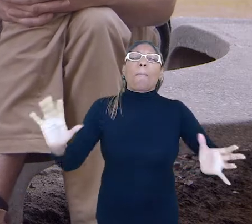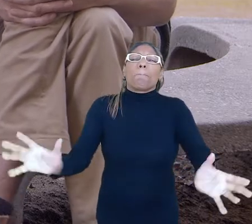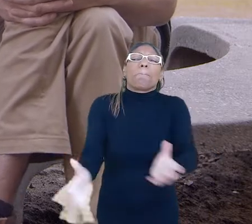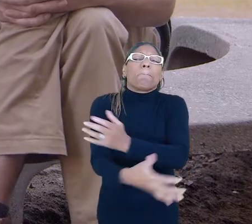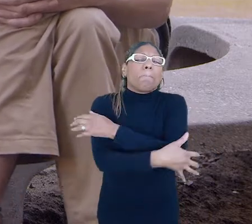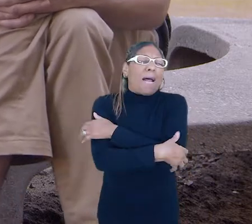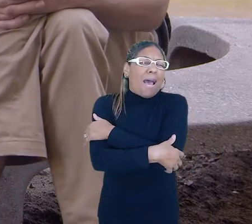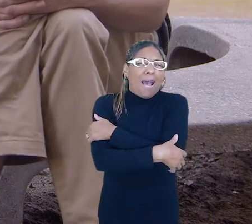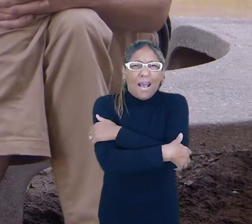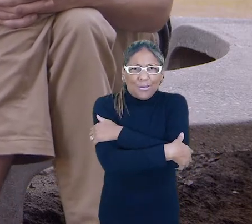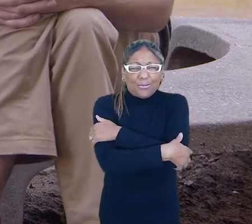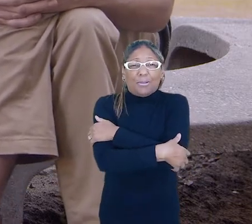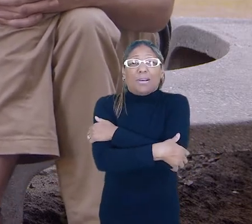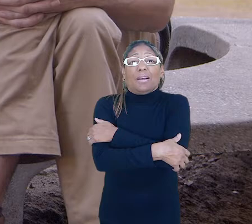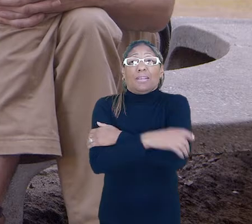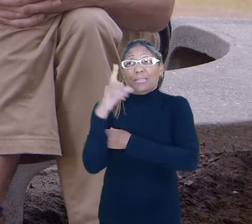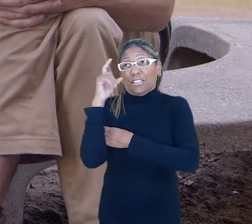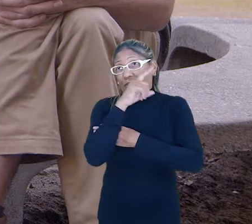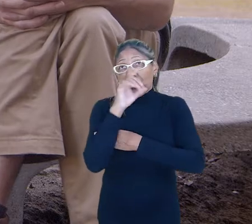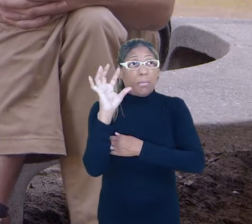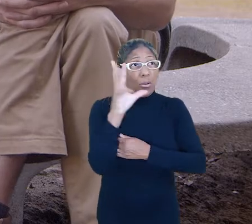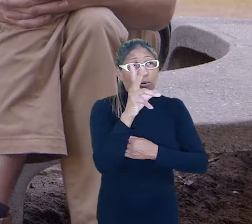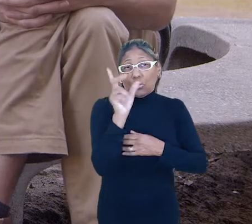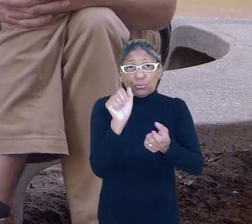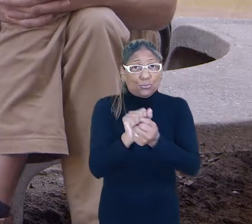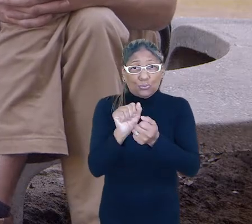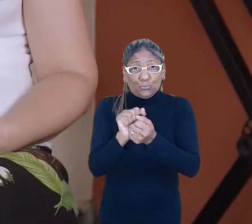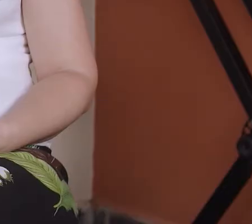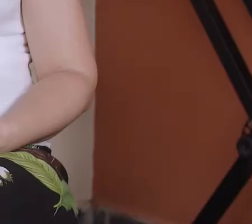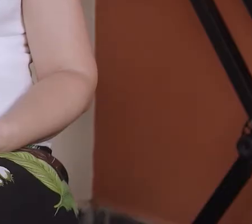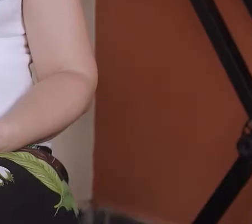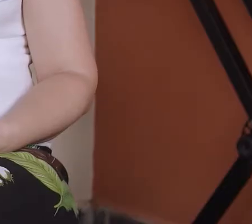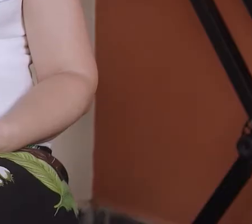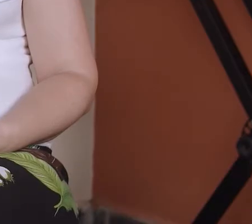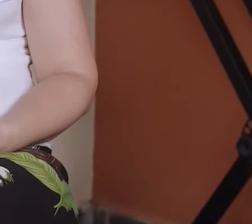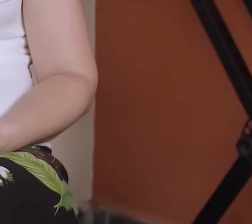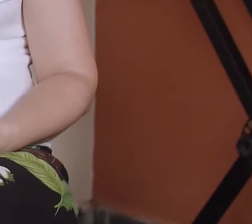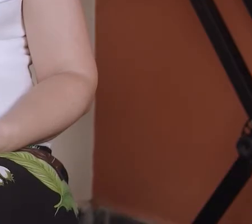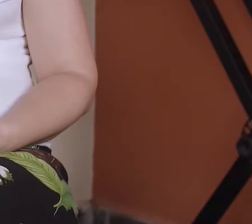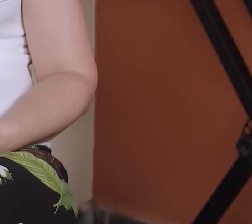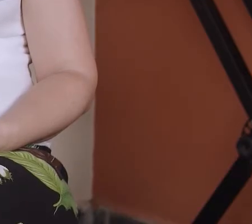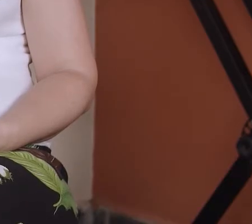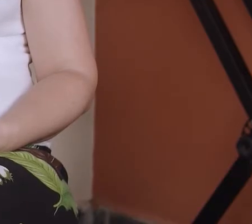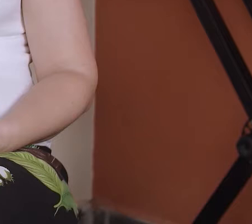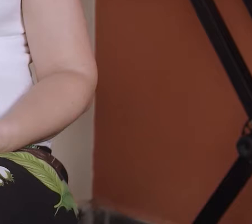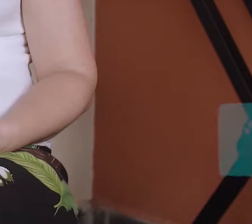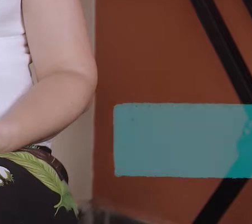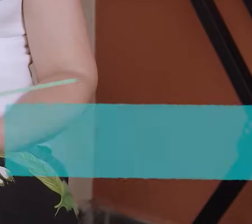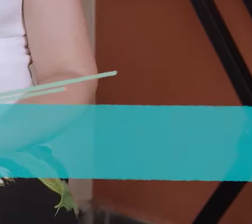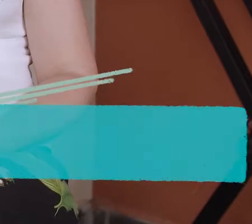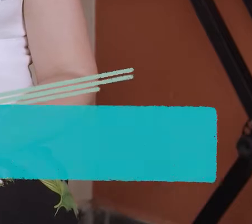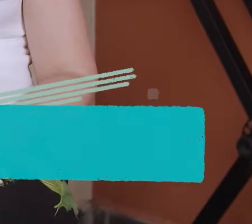abraço coletivo, assim, de tá difícil, mas tá difícil para todo mundo, vamos junto nessa. Elisandra. Porque a gente já estava passando por muitas